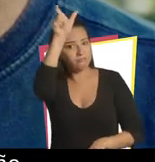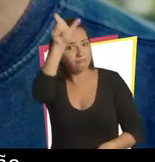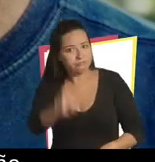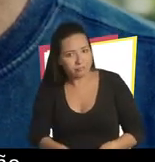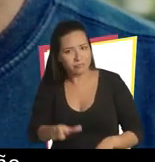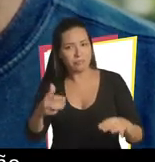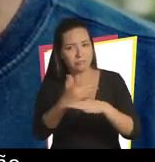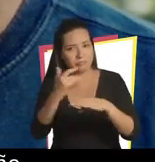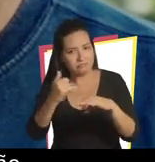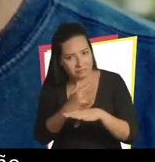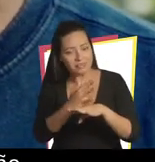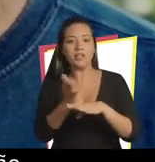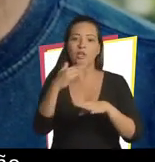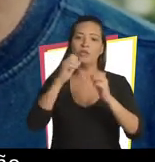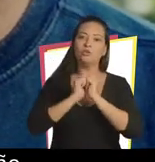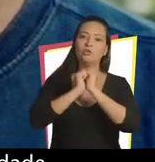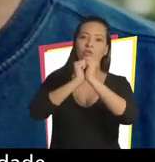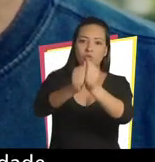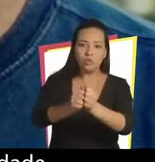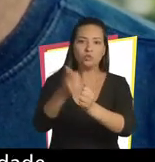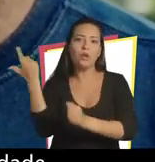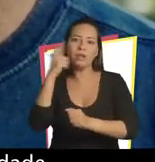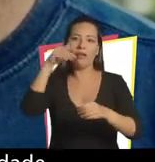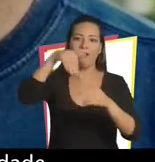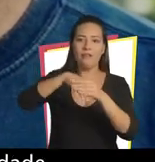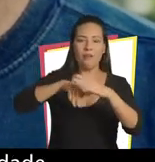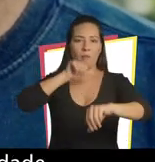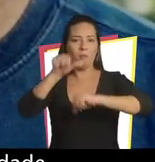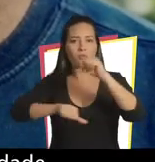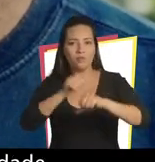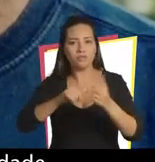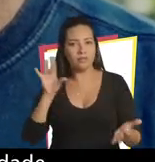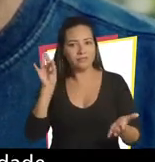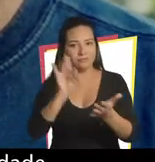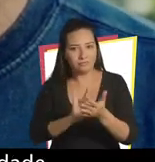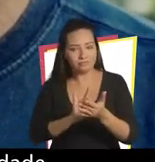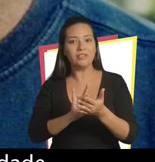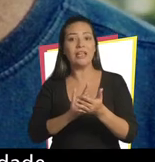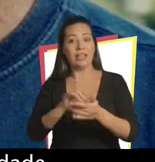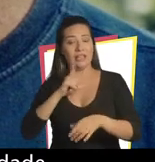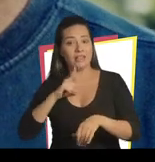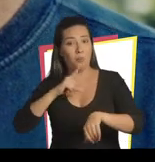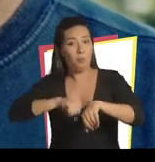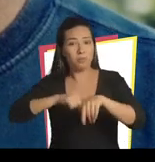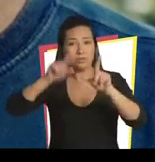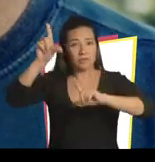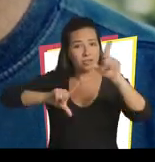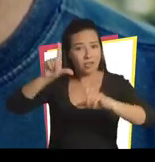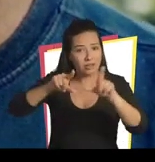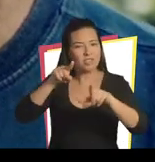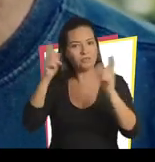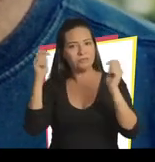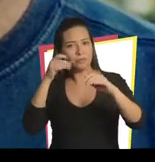porta da prefeitura para você, cidadão. Vamos juntos ganhar essa eleição e mudar essa realidade.